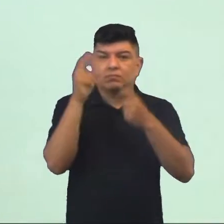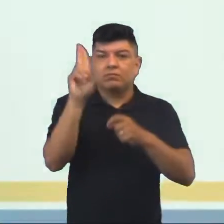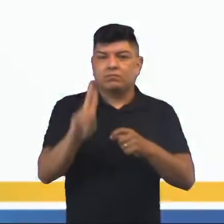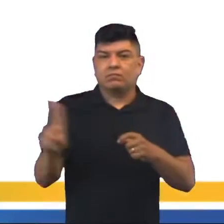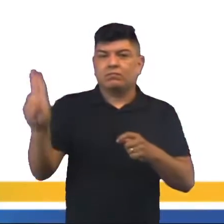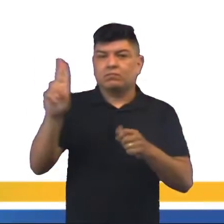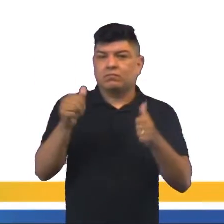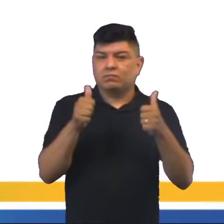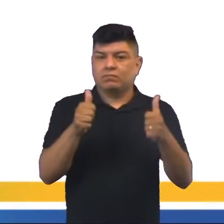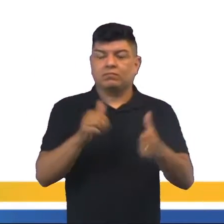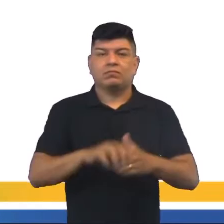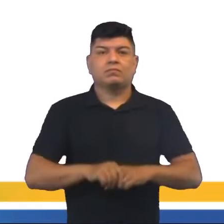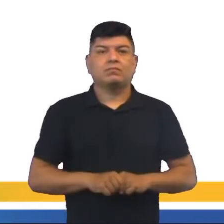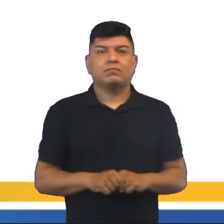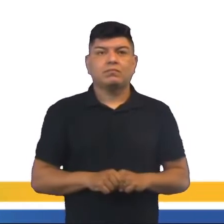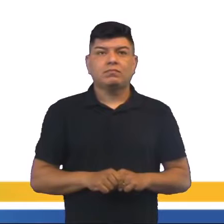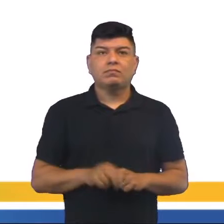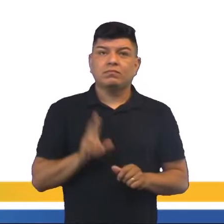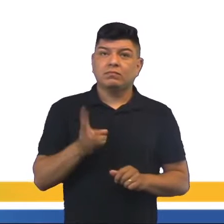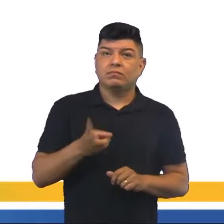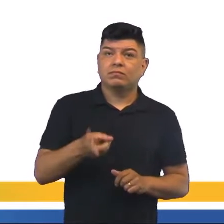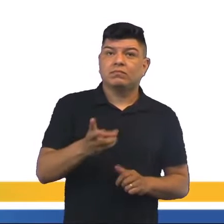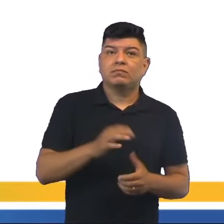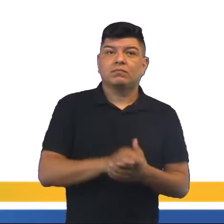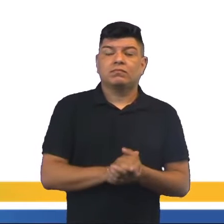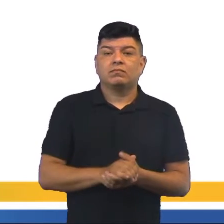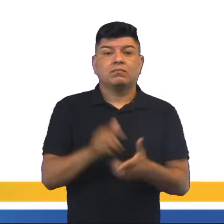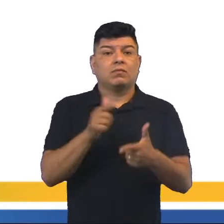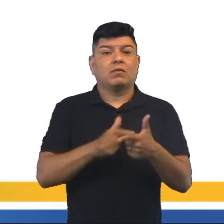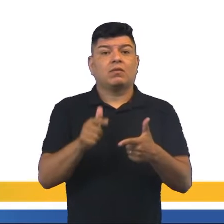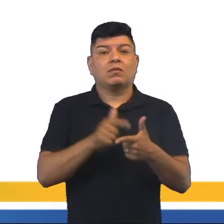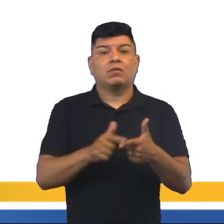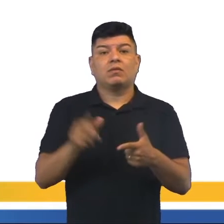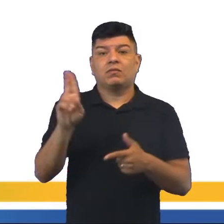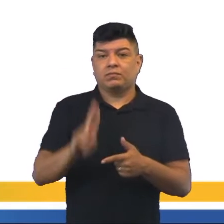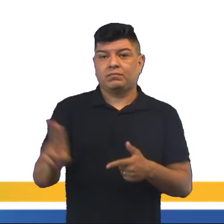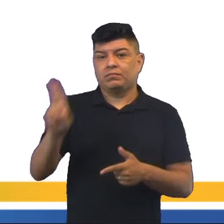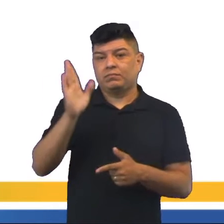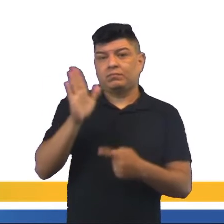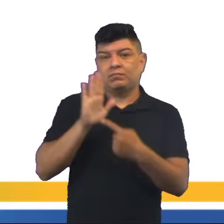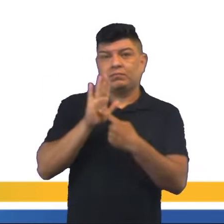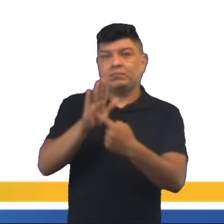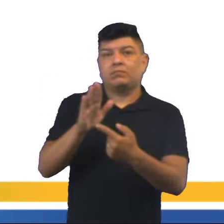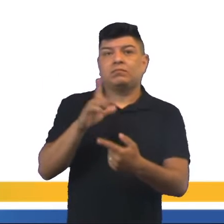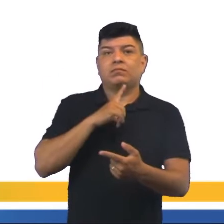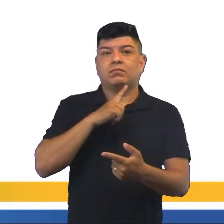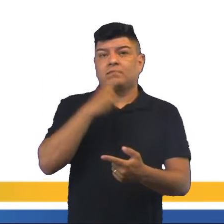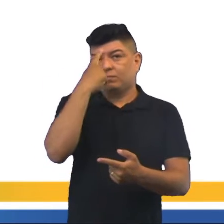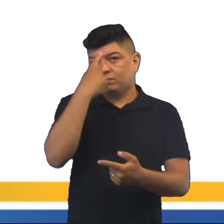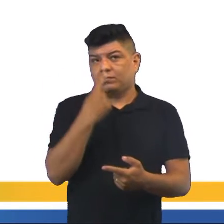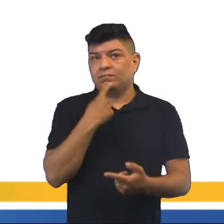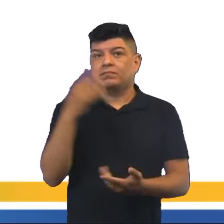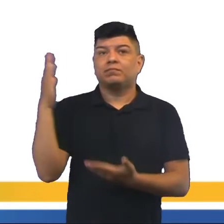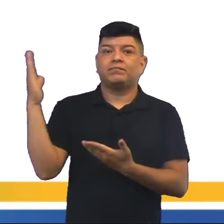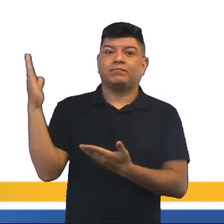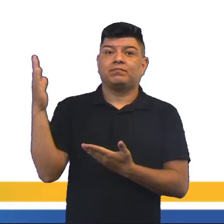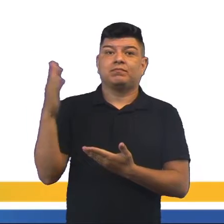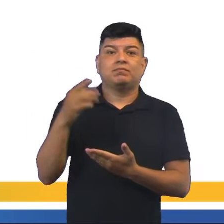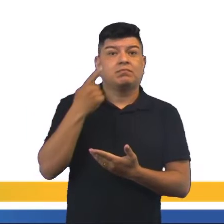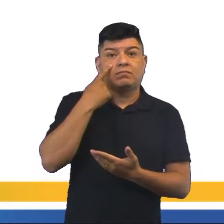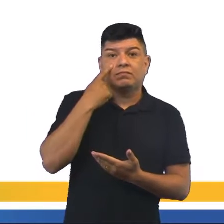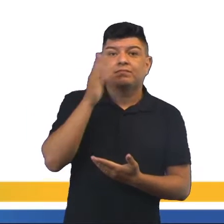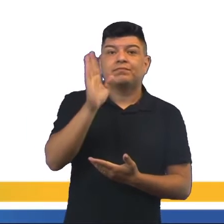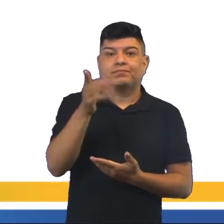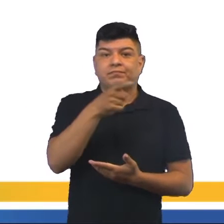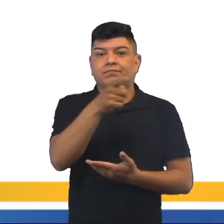consumo, tá bom? Continuando, o problema no consumo eu já citei para vocês, nós temos aí as imagens da questão de desperdício. Quem nunca viu